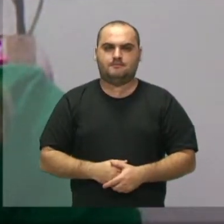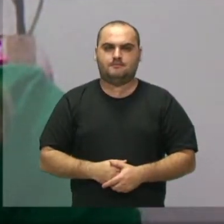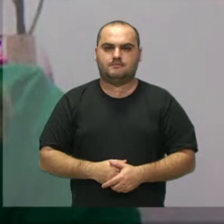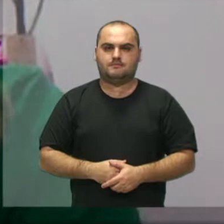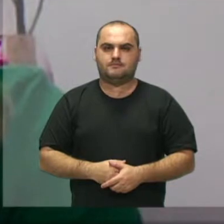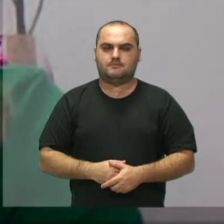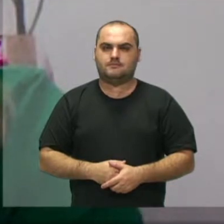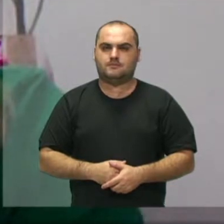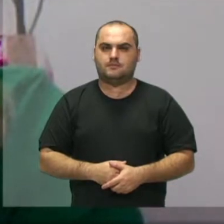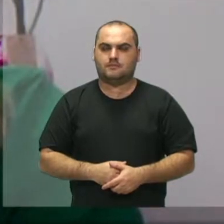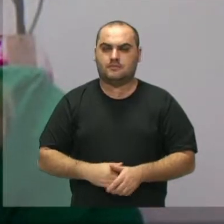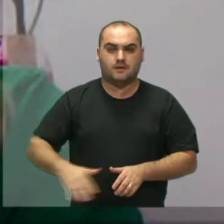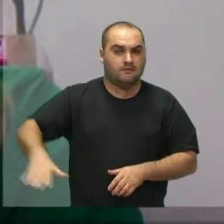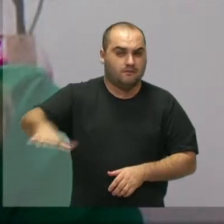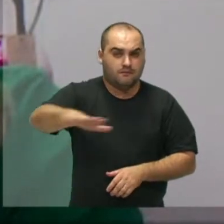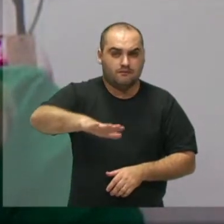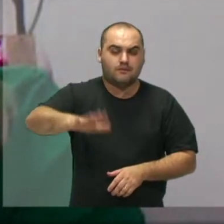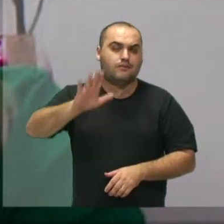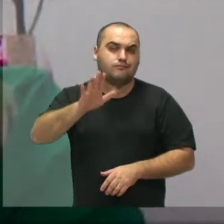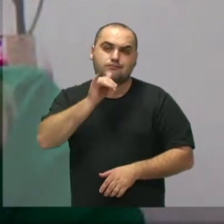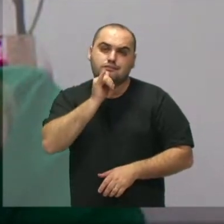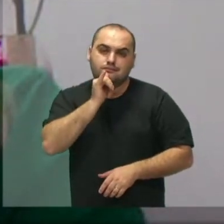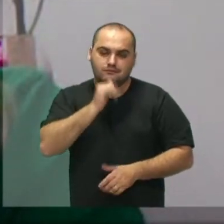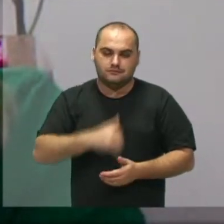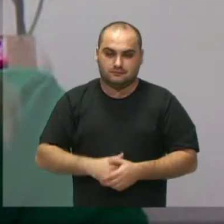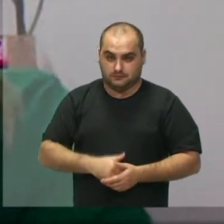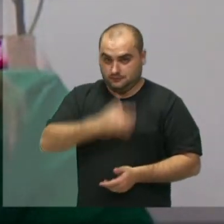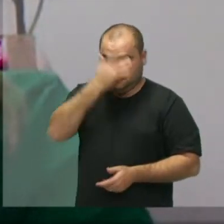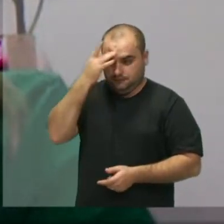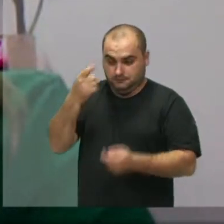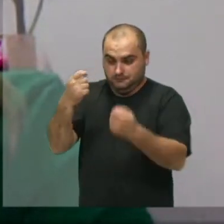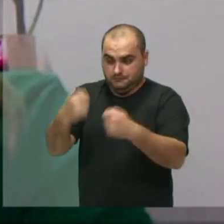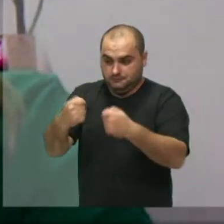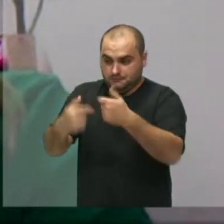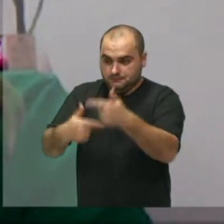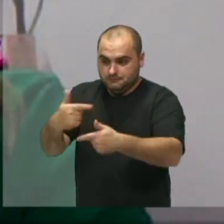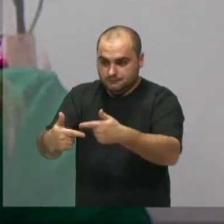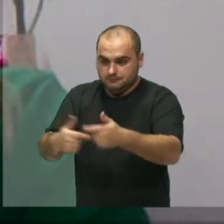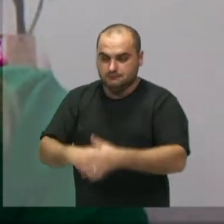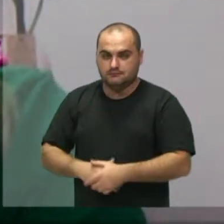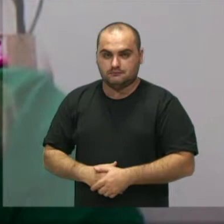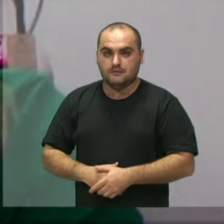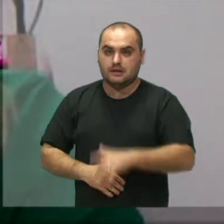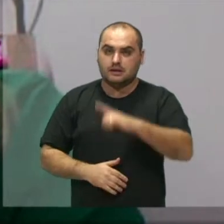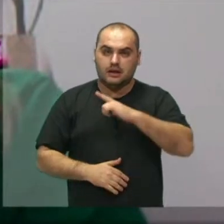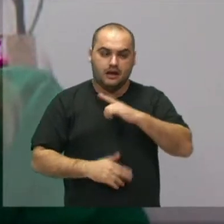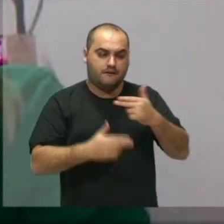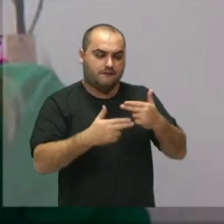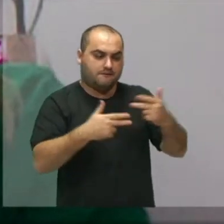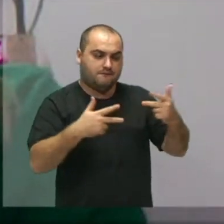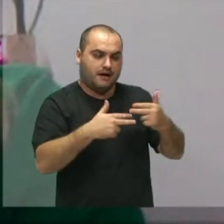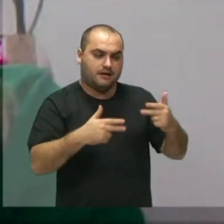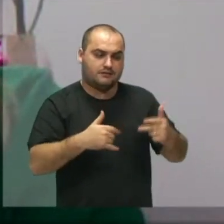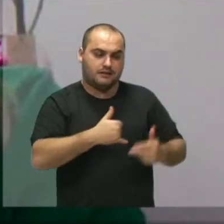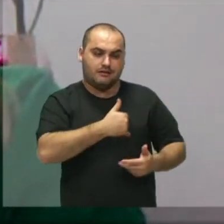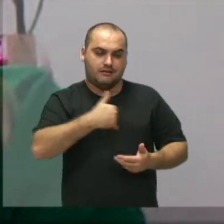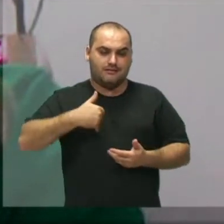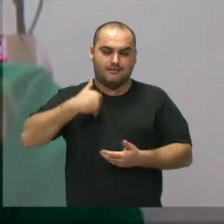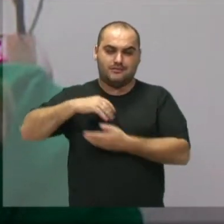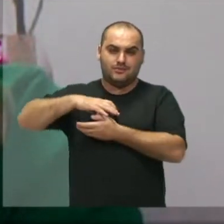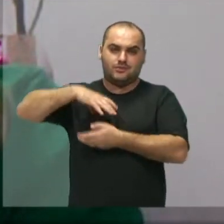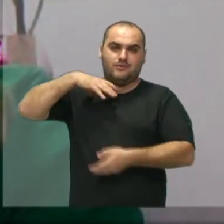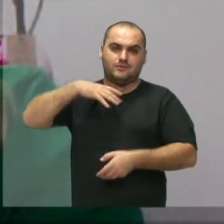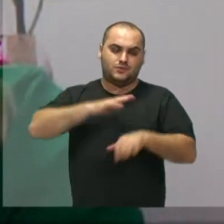Muitas vezes os filhos precisam trabalhar e tem muitos idosos com Alzheimer ou cadeirantes. Então, o município